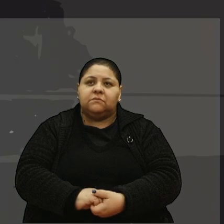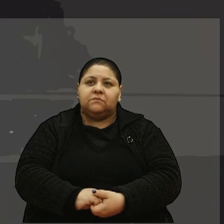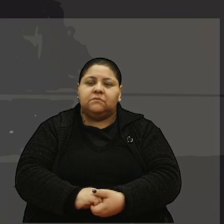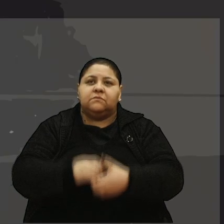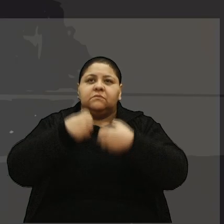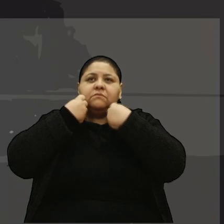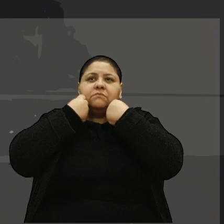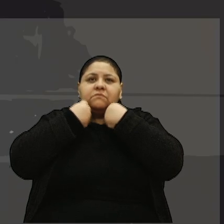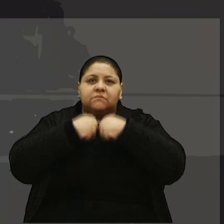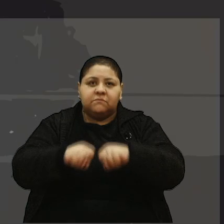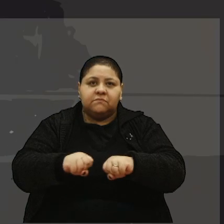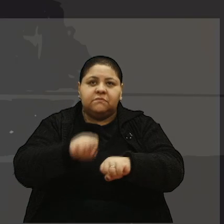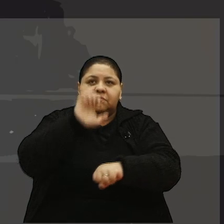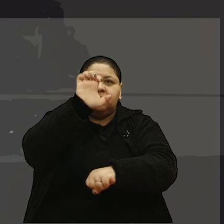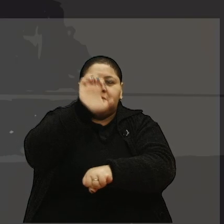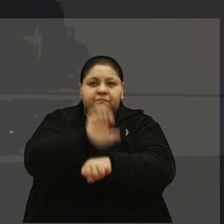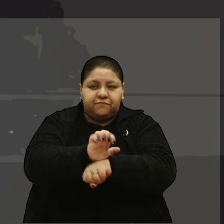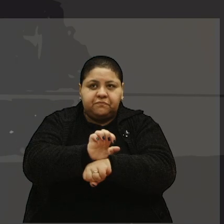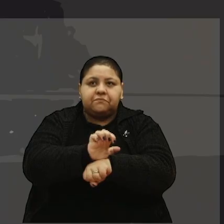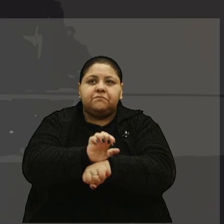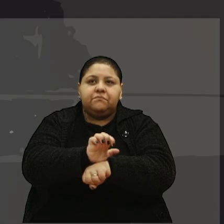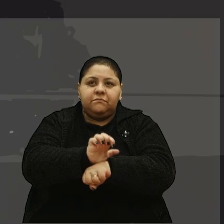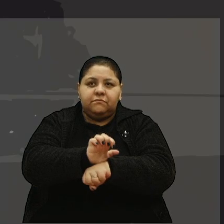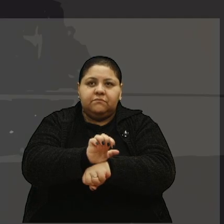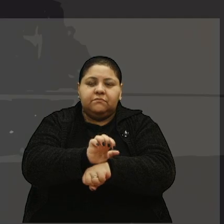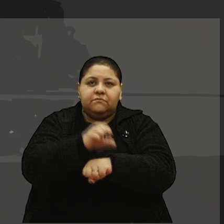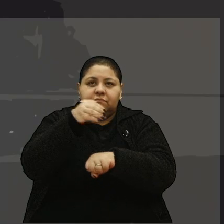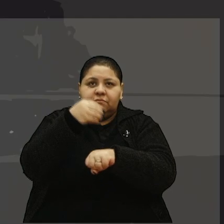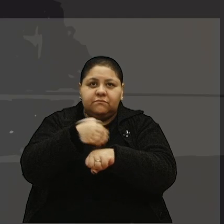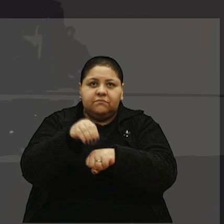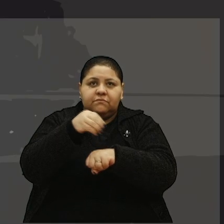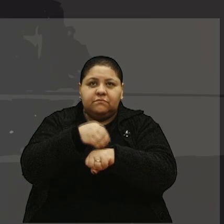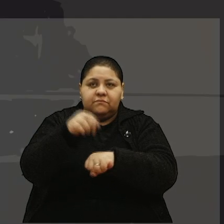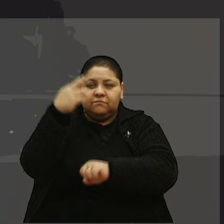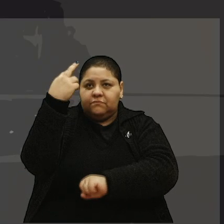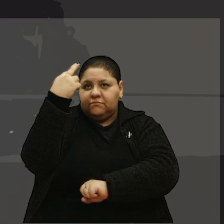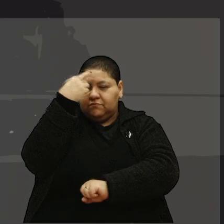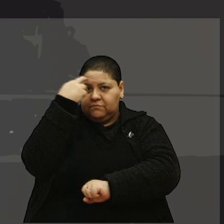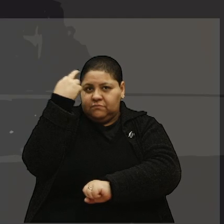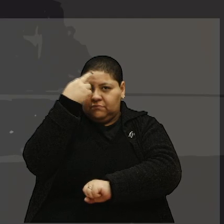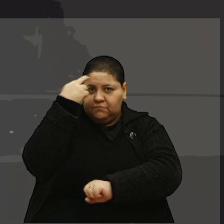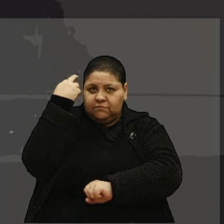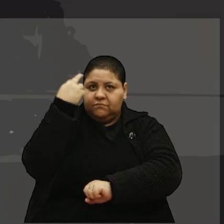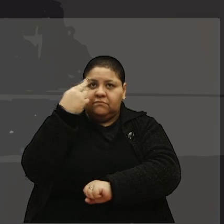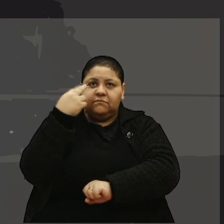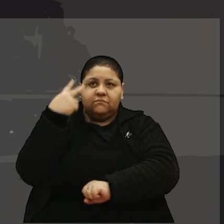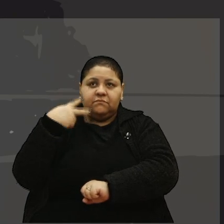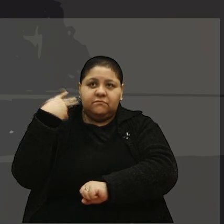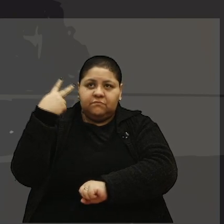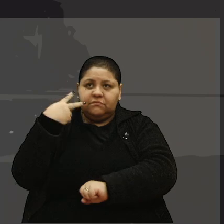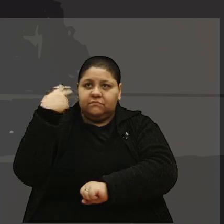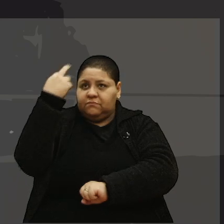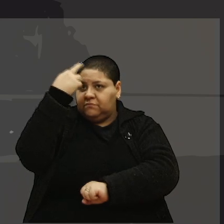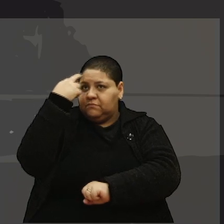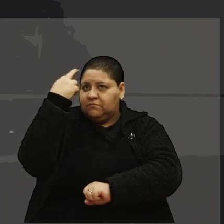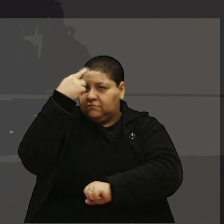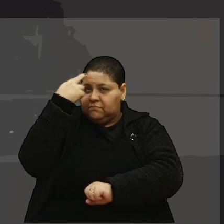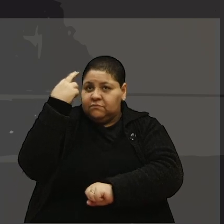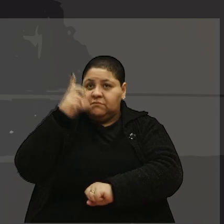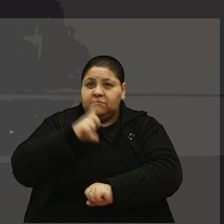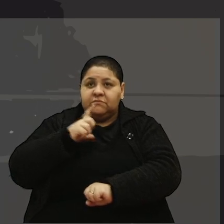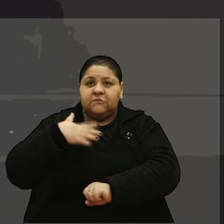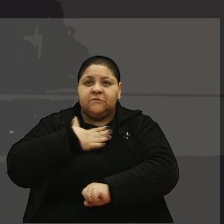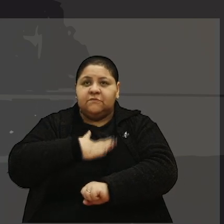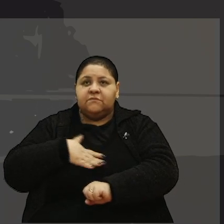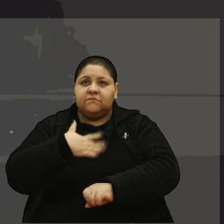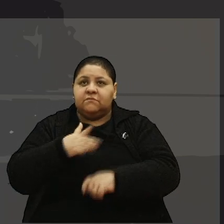Secretaria Estadual, por indicação do Rafael Bueno, vereador Rafael Bueno, tive o prazer